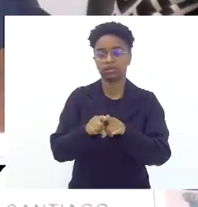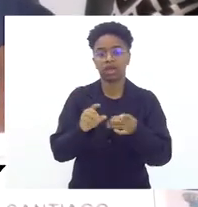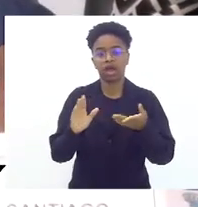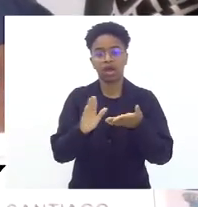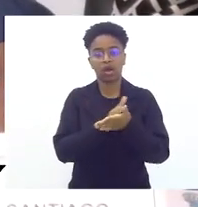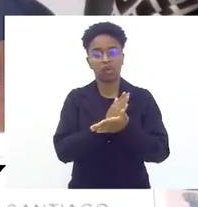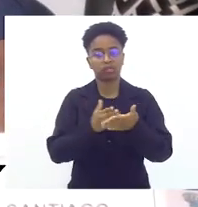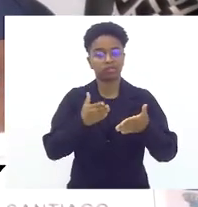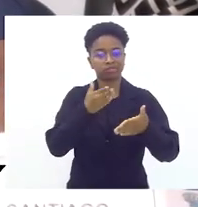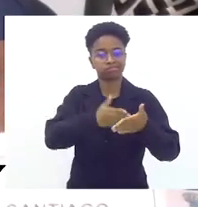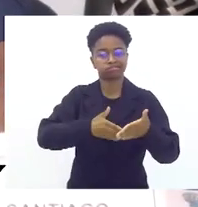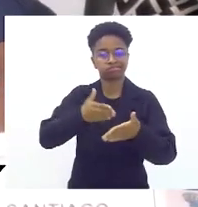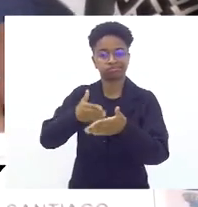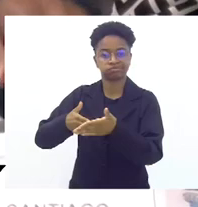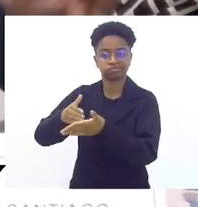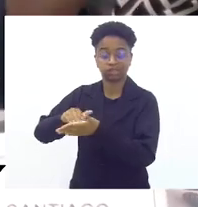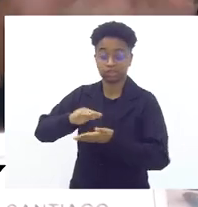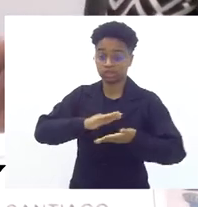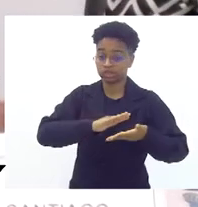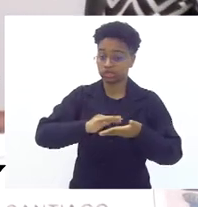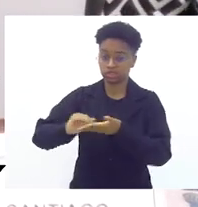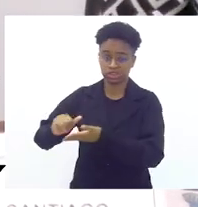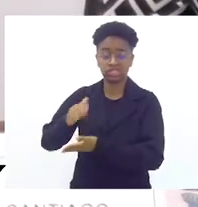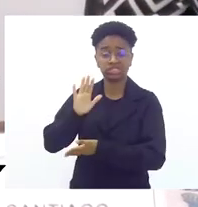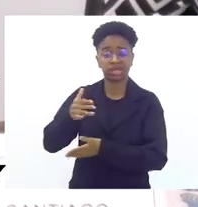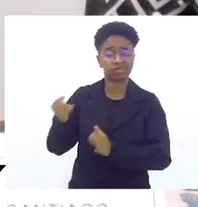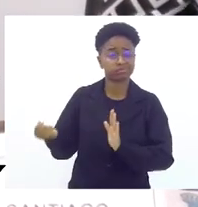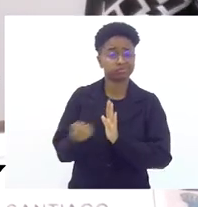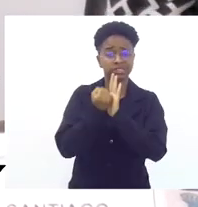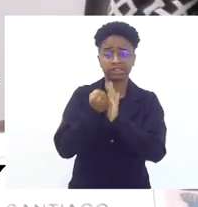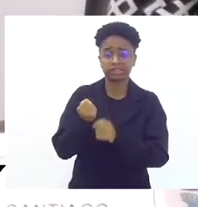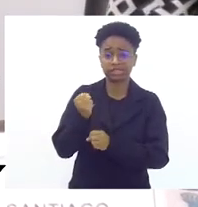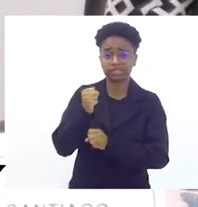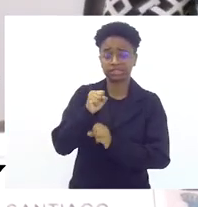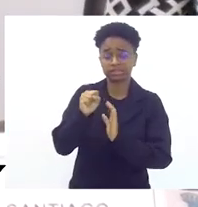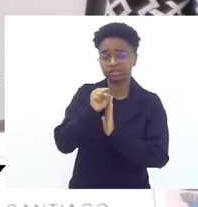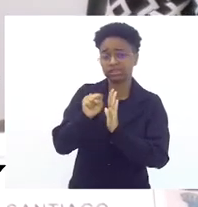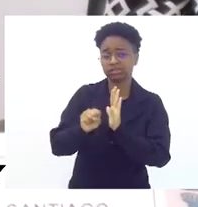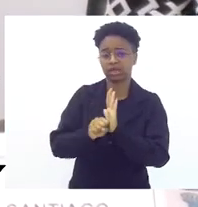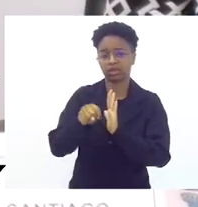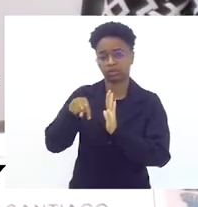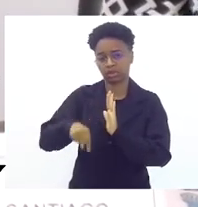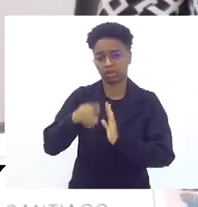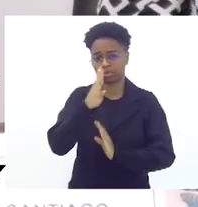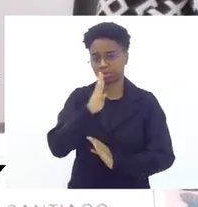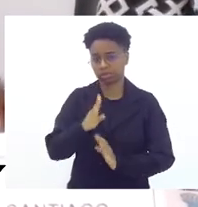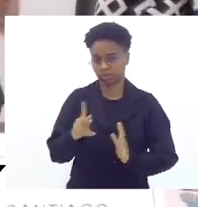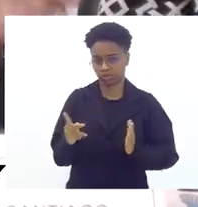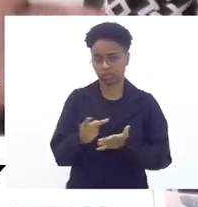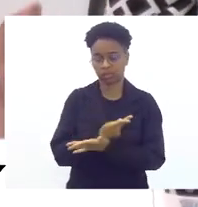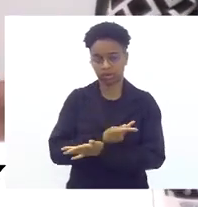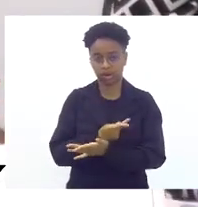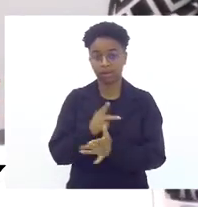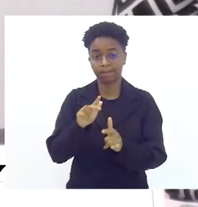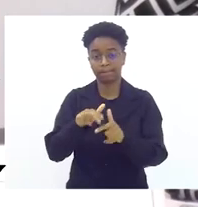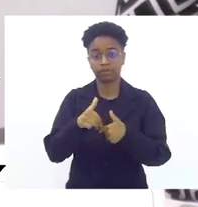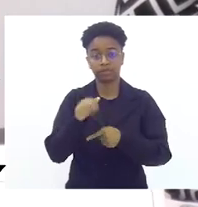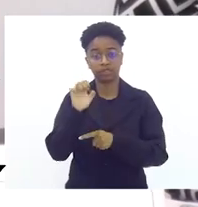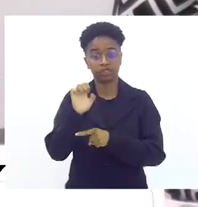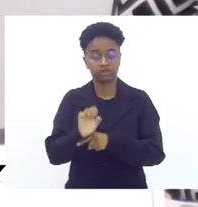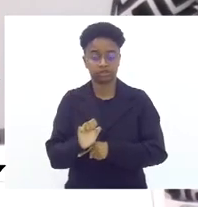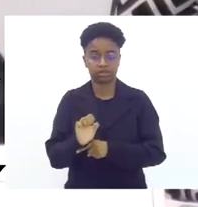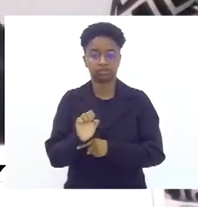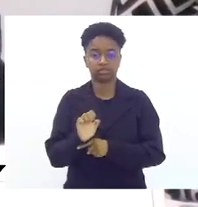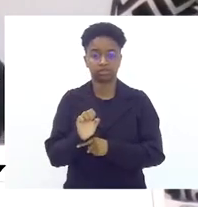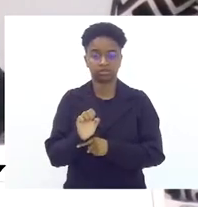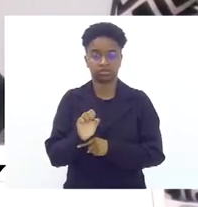Barreiras de séculos que este país carrega de um estado